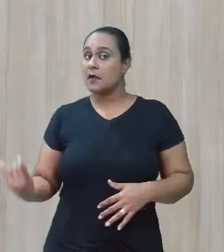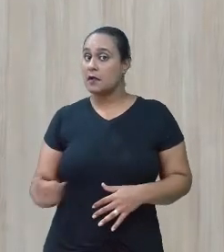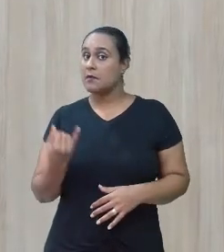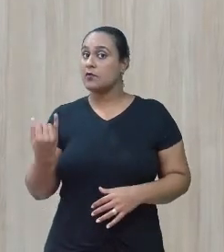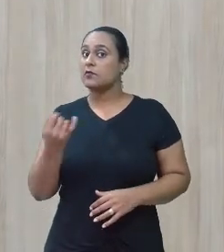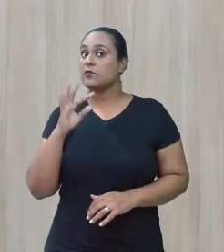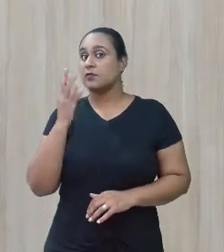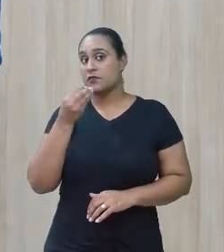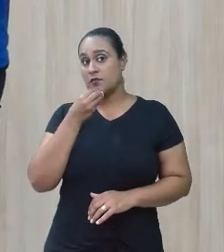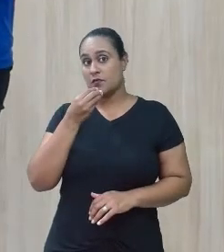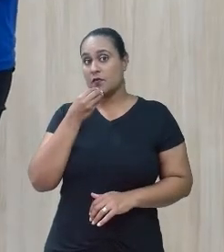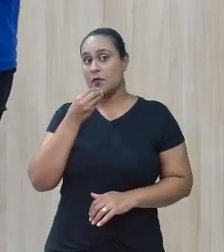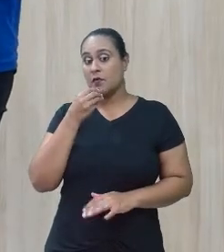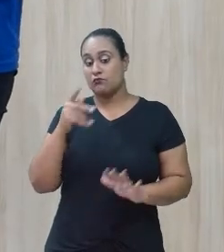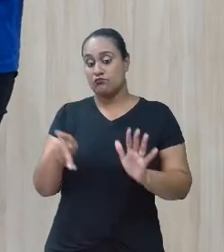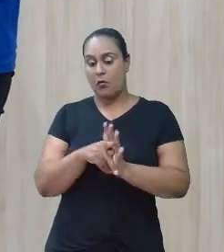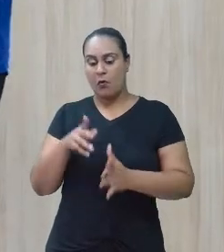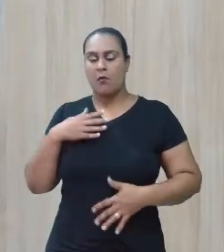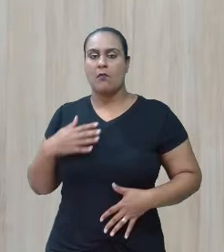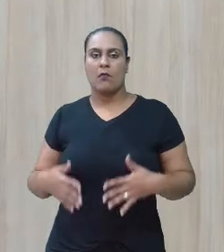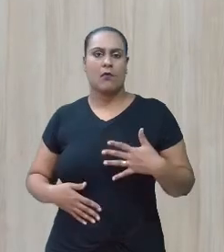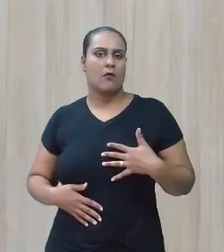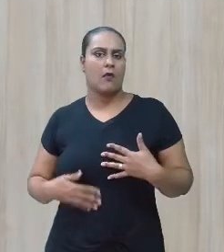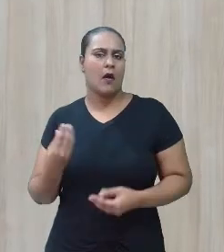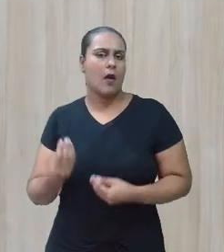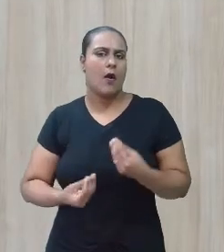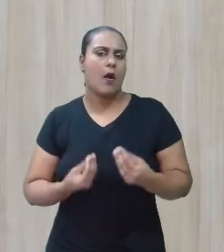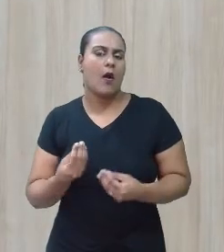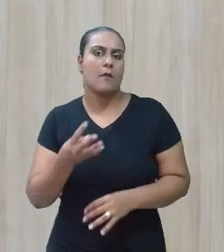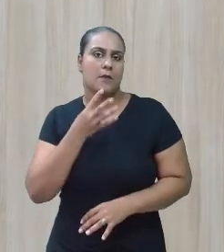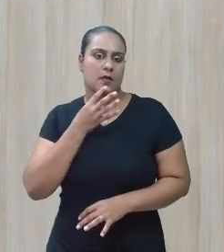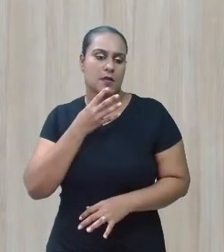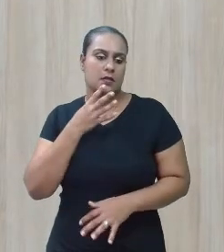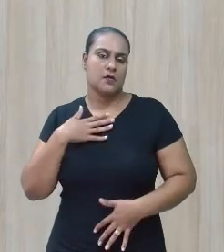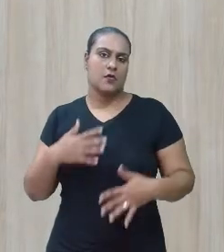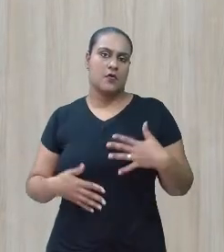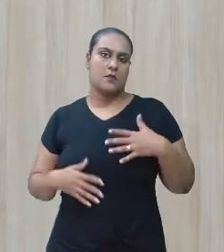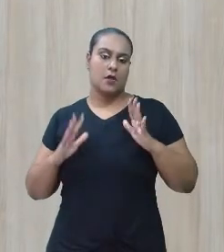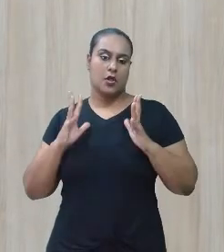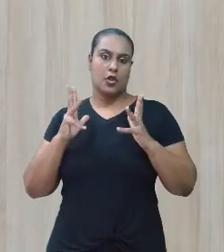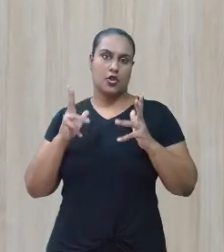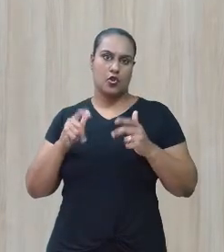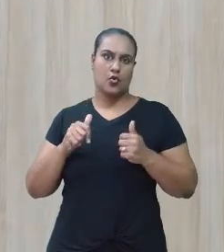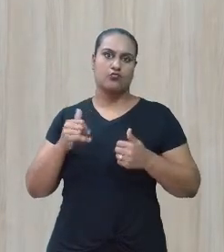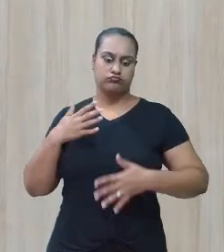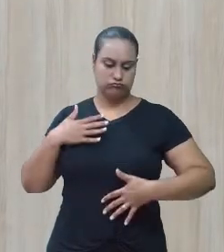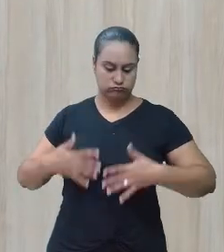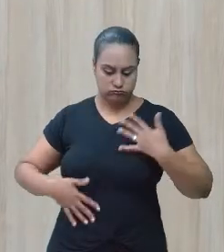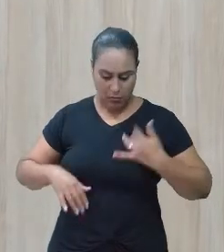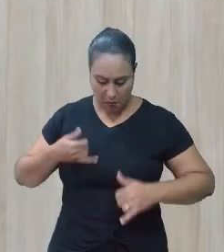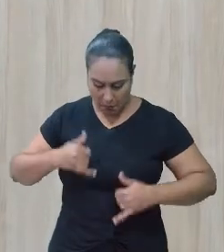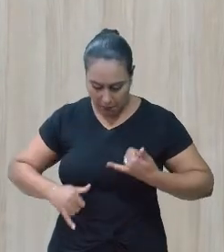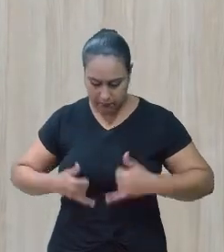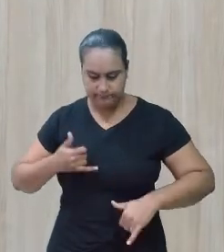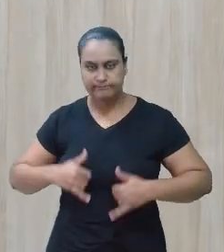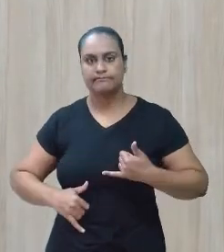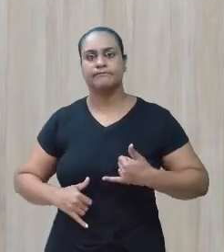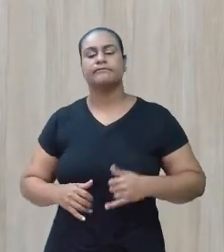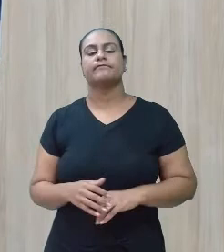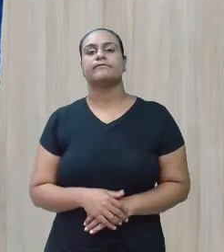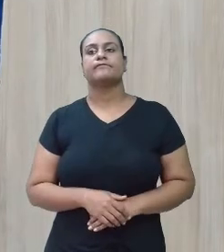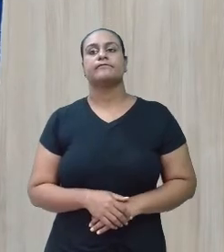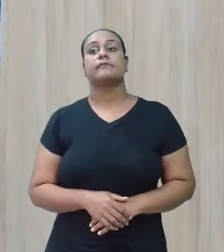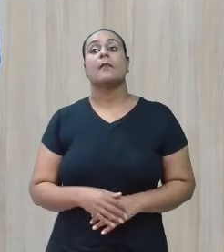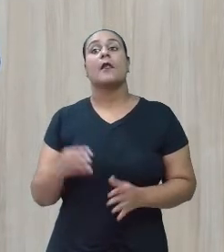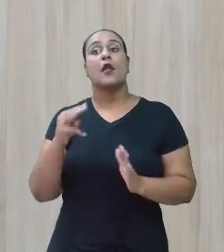no conhecimento do próprio corpo, como a mulher deve conhecer o seu corpo e todo o metabolismo, tudo o que acontece nele. E o método